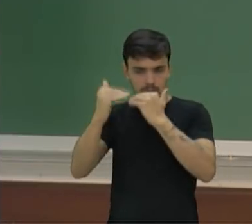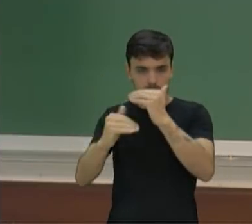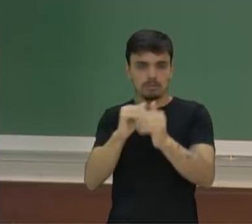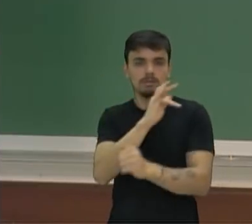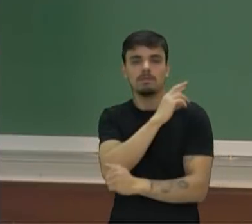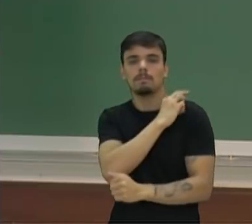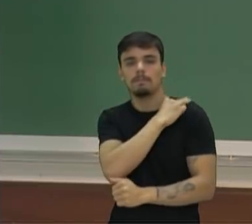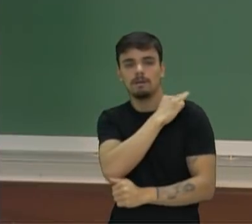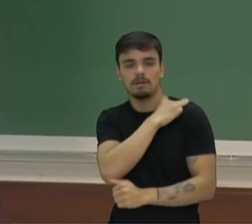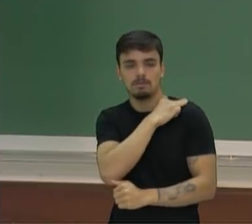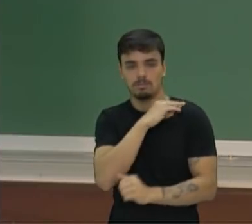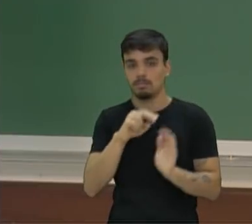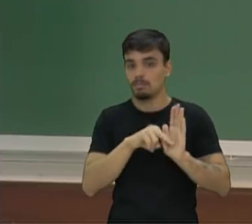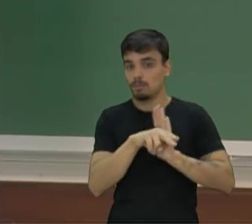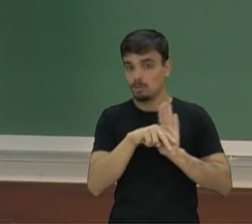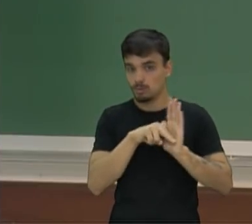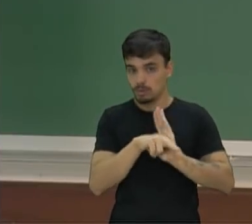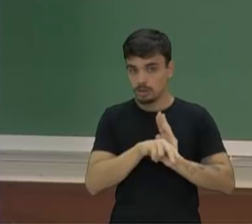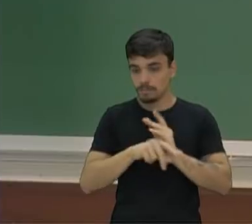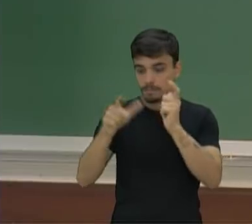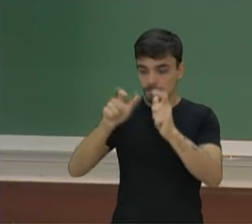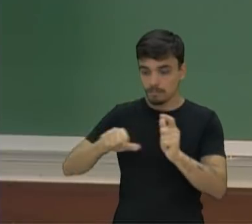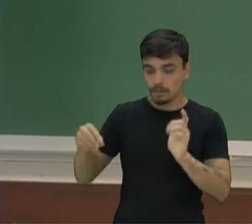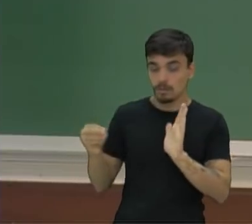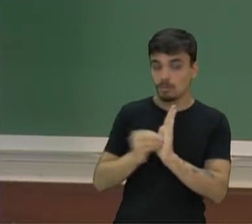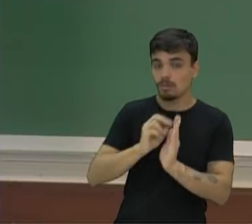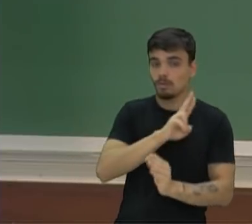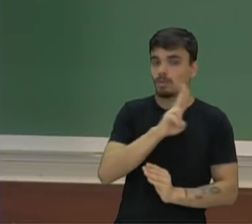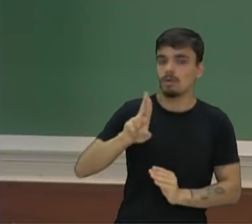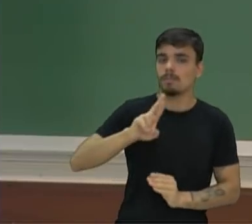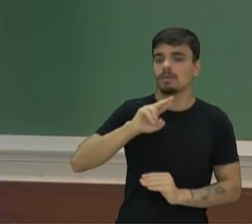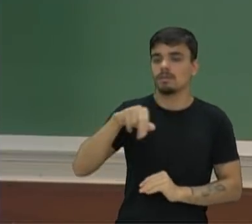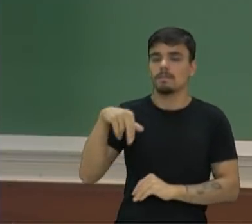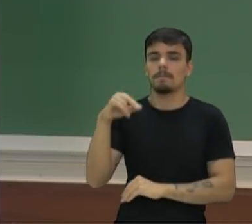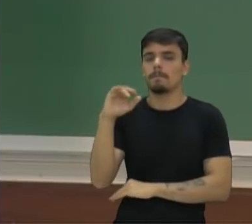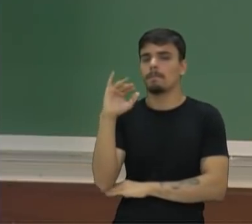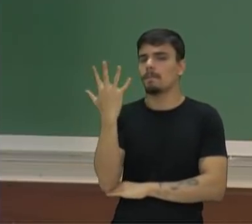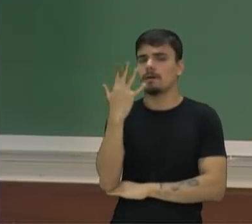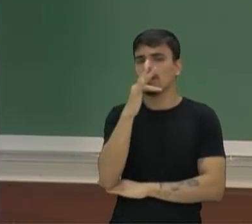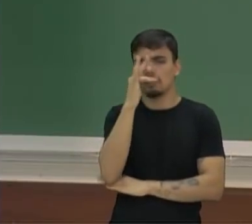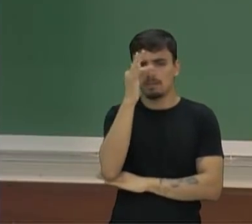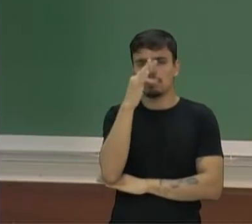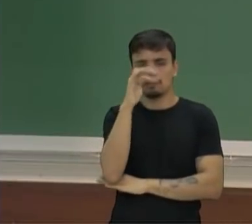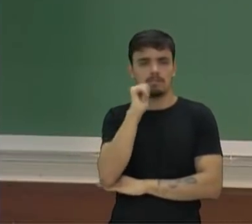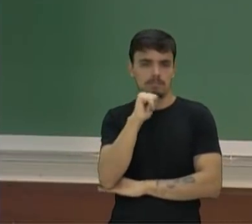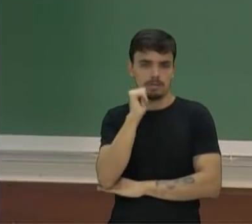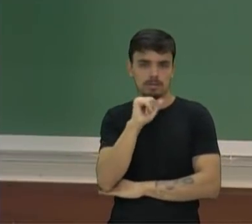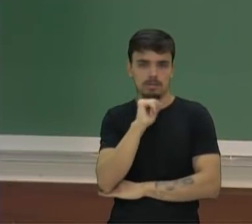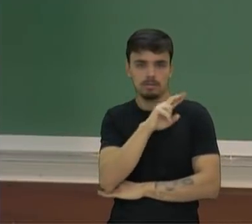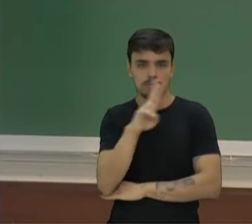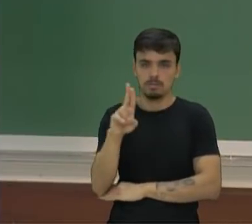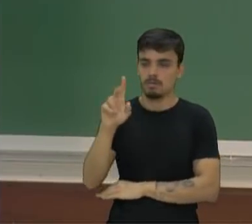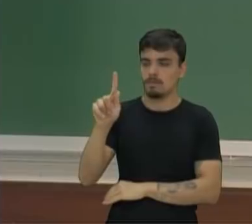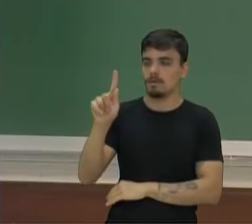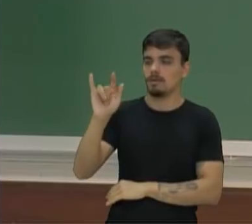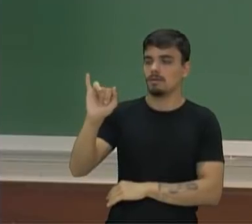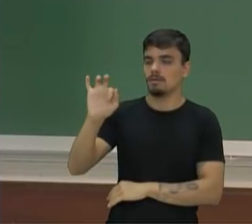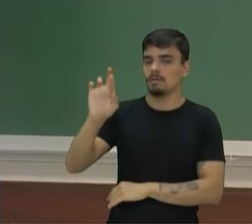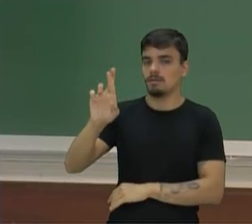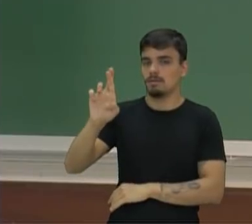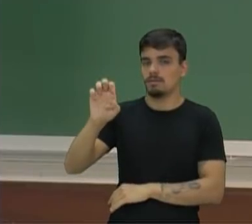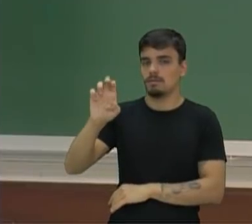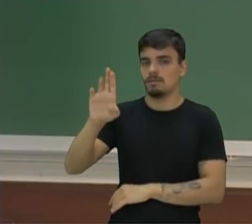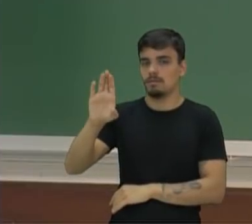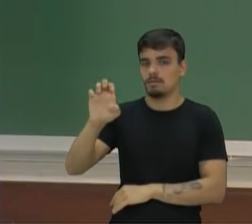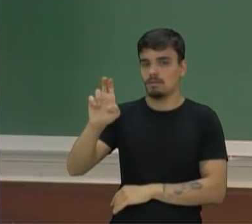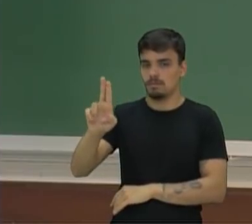da biologia, como é o nome dado da parte da planta, parte feminina da planta, é utilizado pela